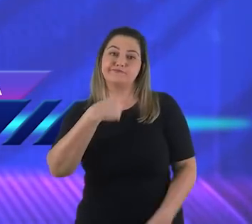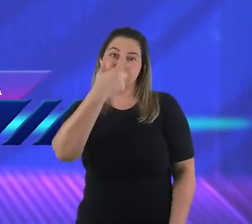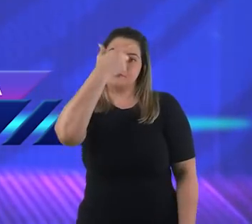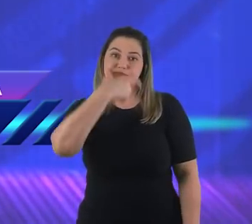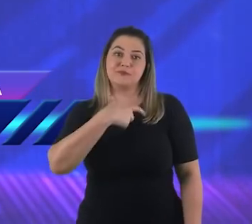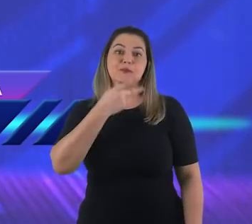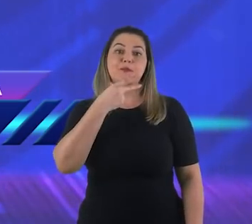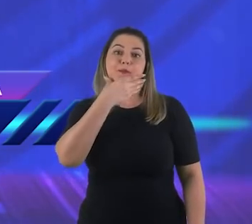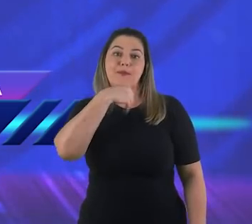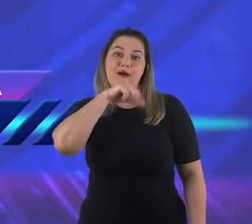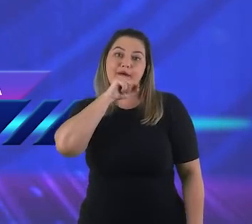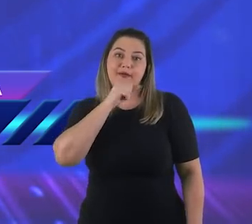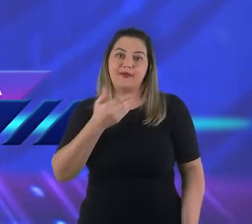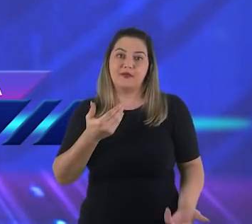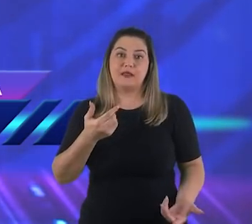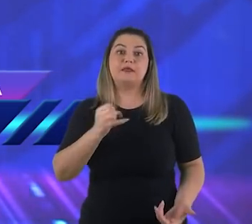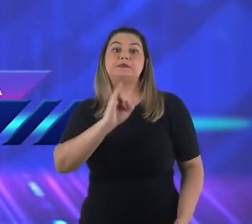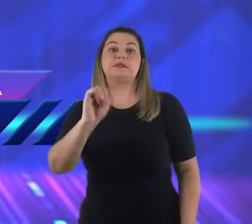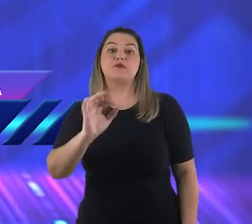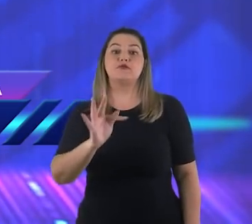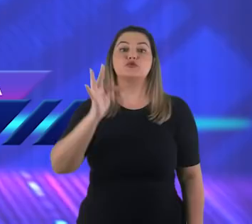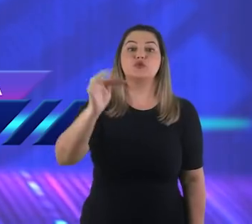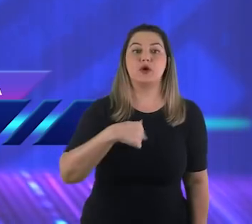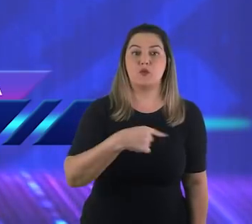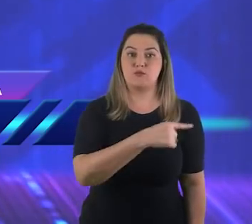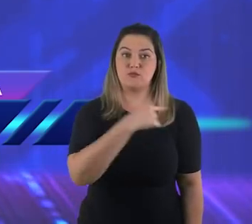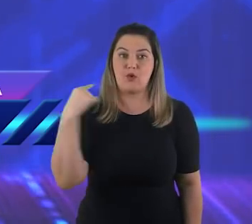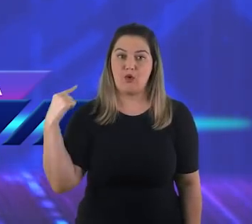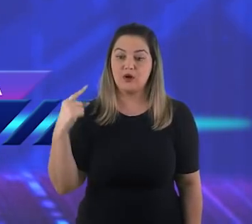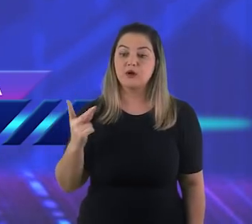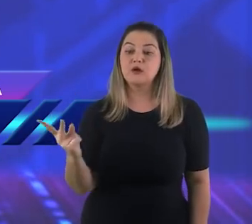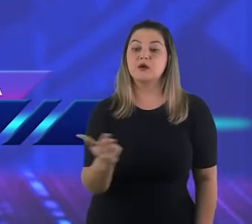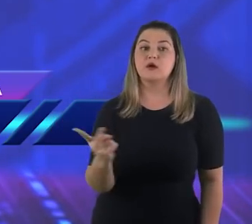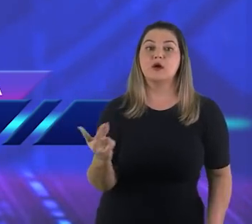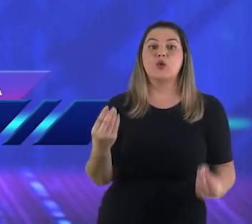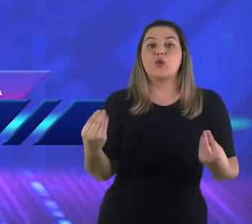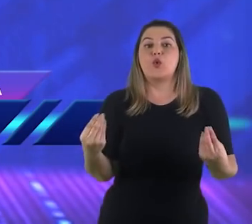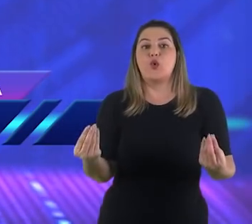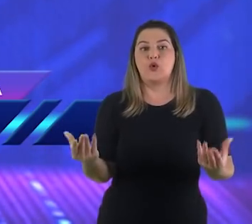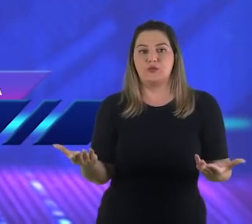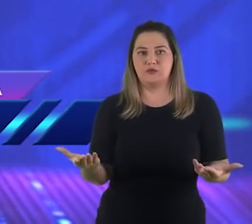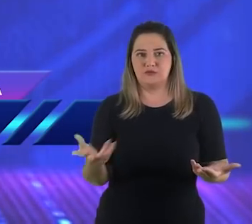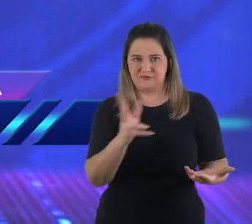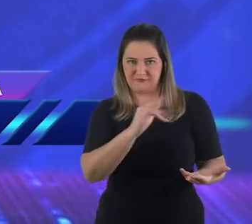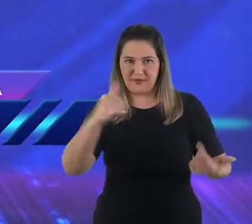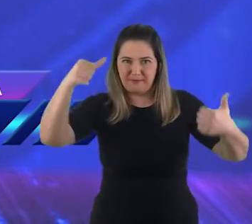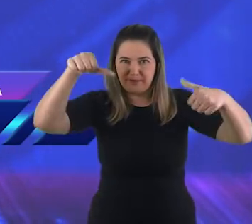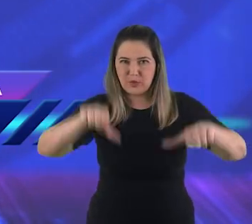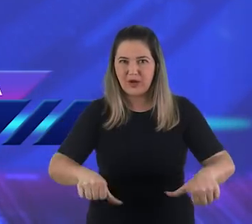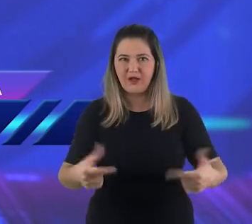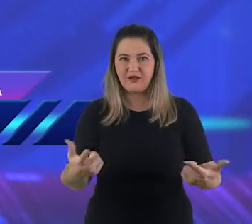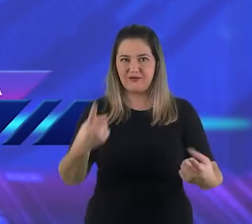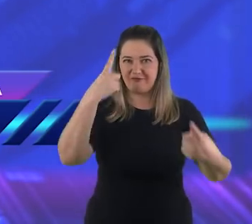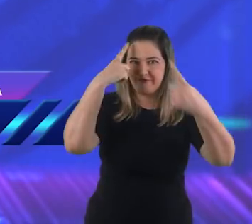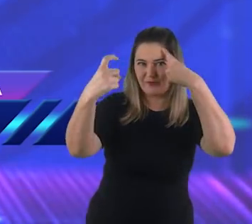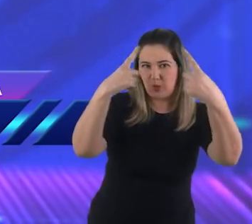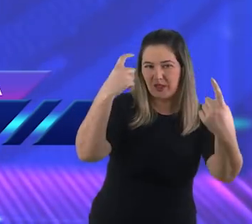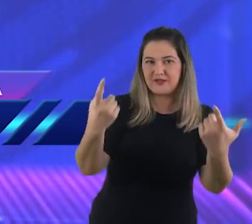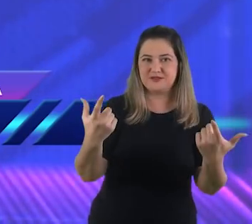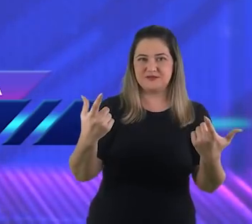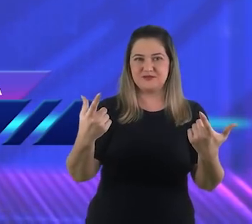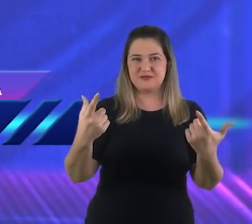pai, como elas estarão quando eu não estiver mais aqui? As tragédias vão aumentar?